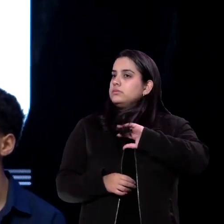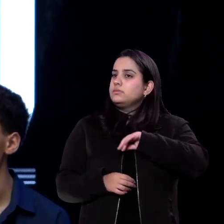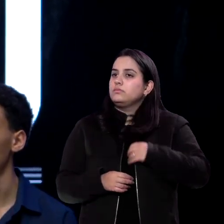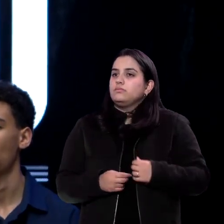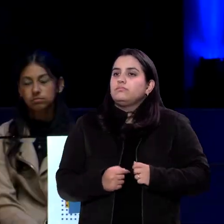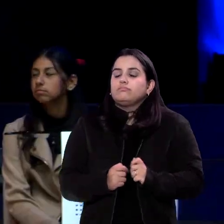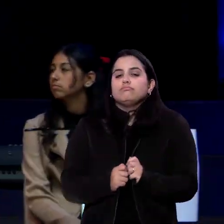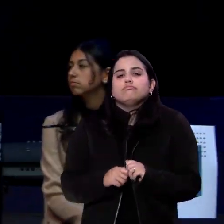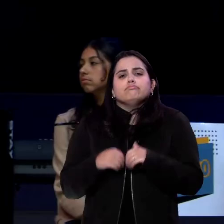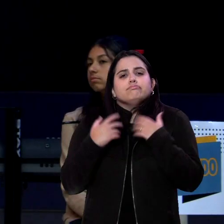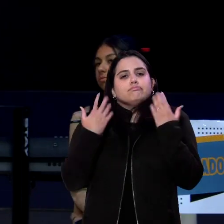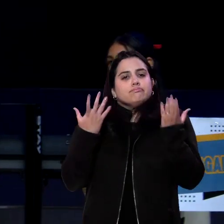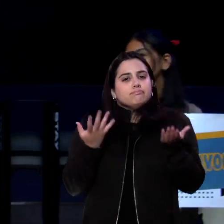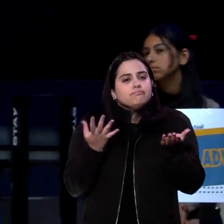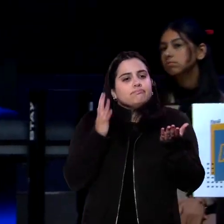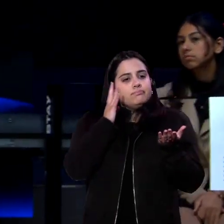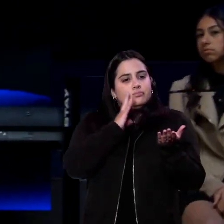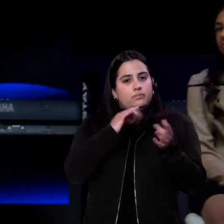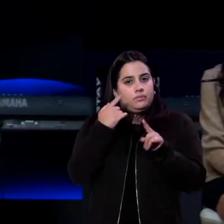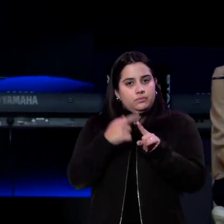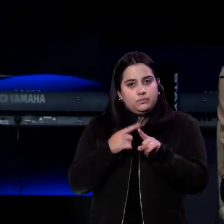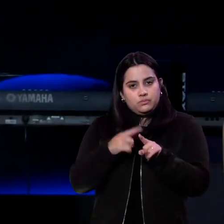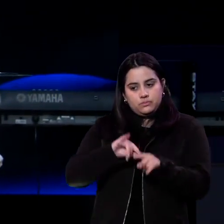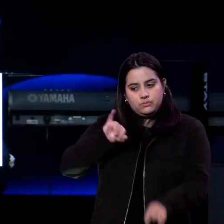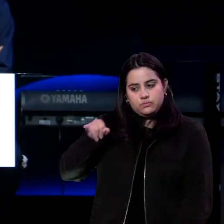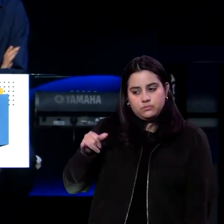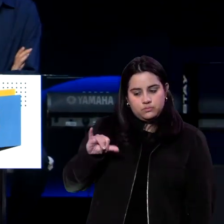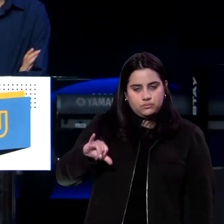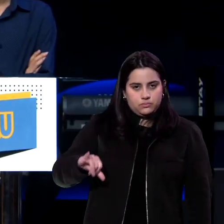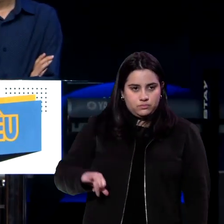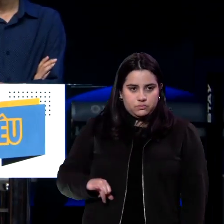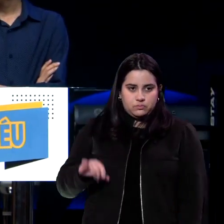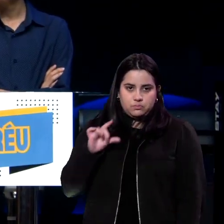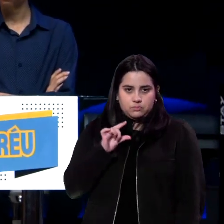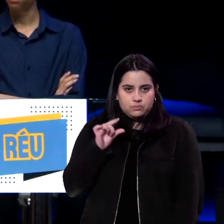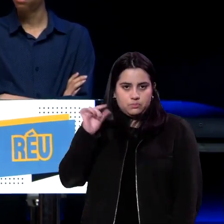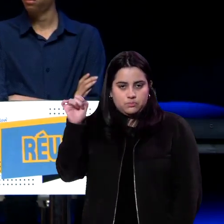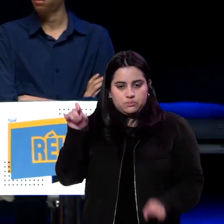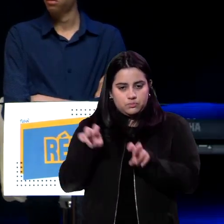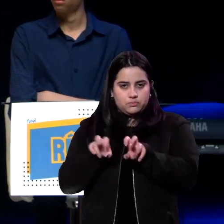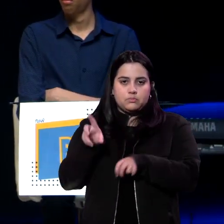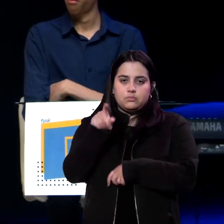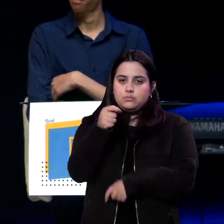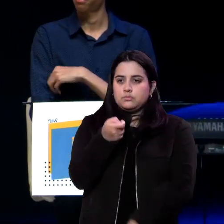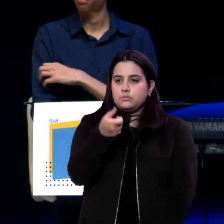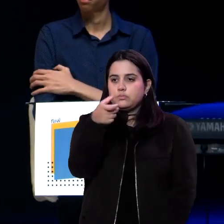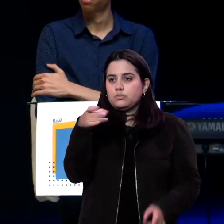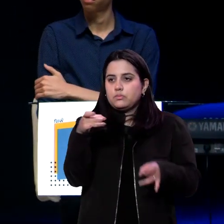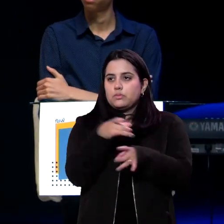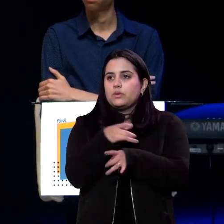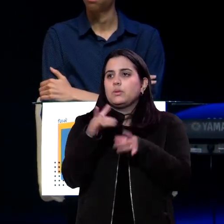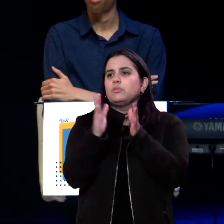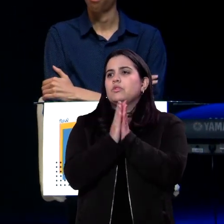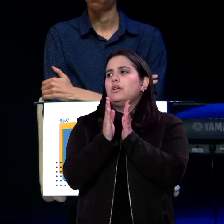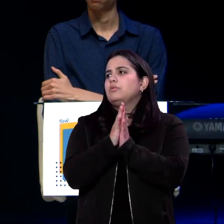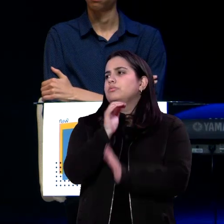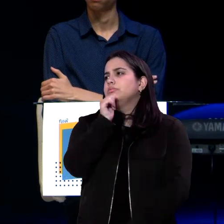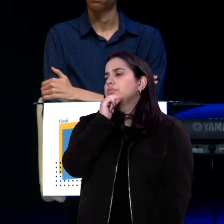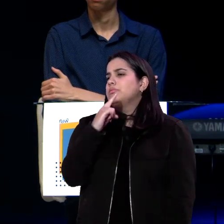E é interessante que quando Jó sai do tribunal, e eu vou encerrar com isso, por favor não vá embora